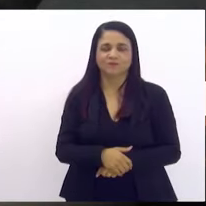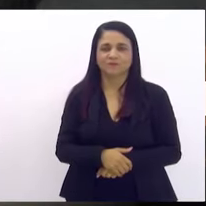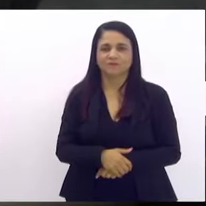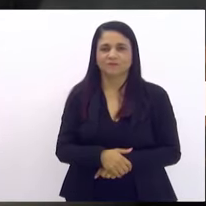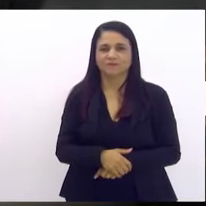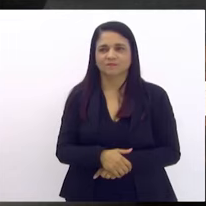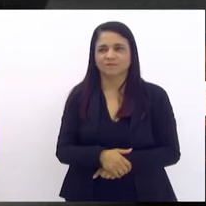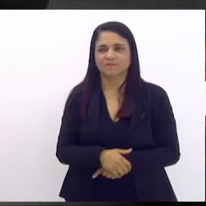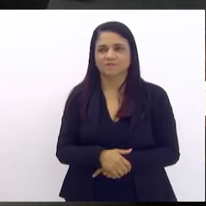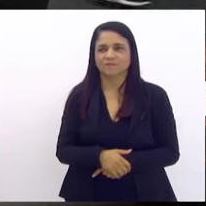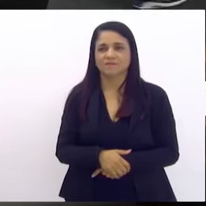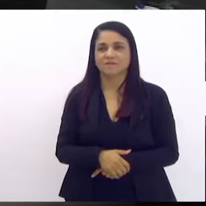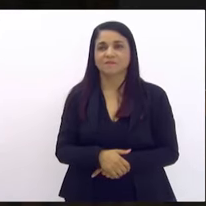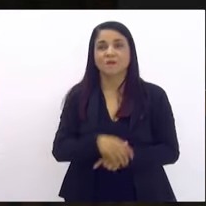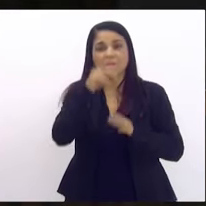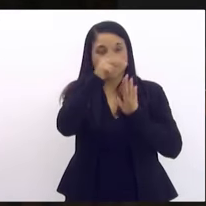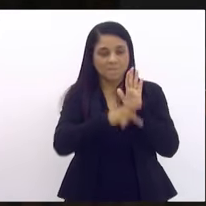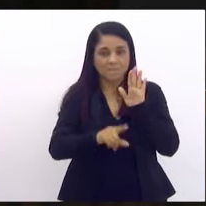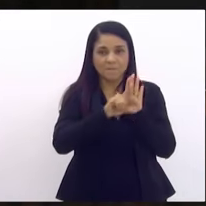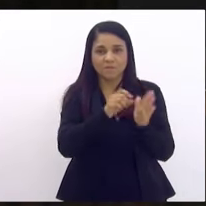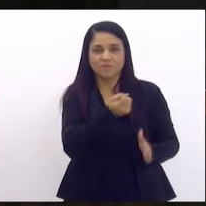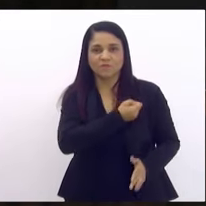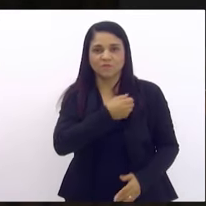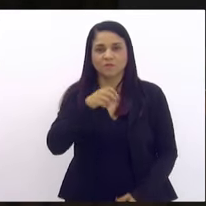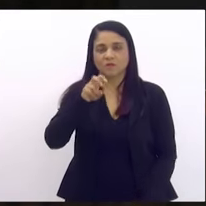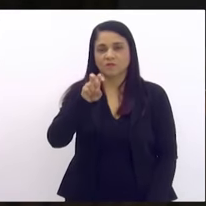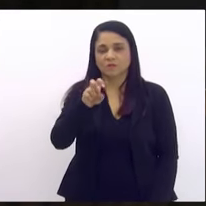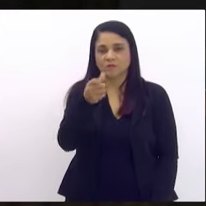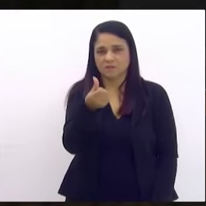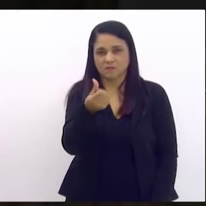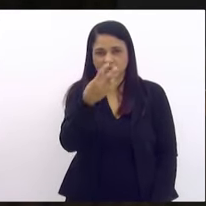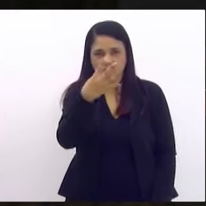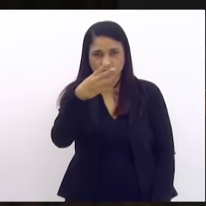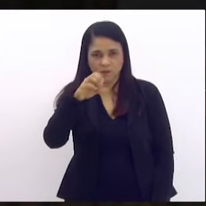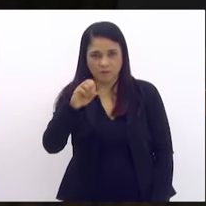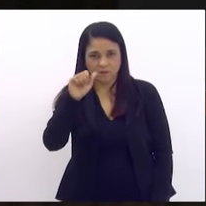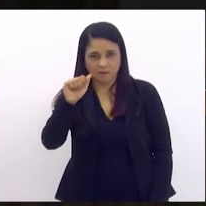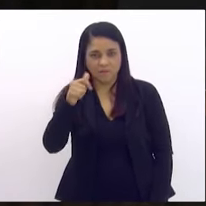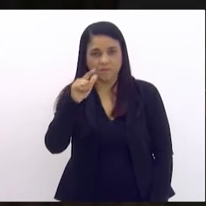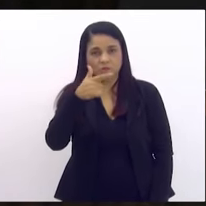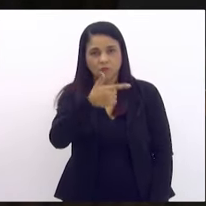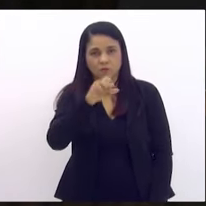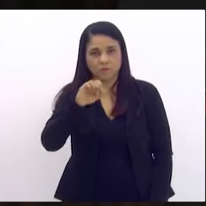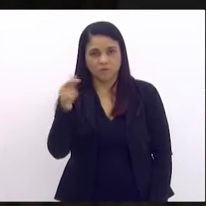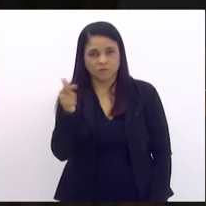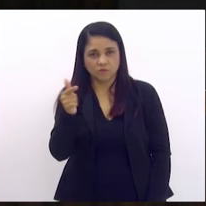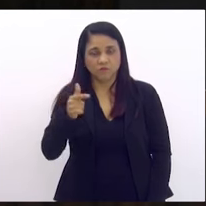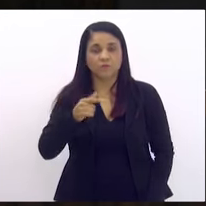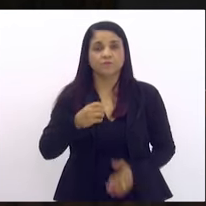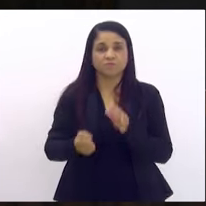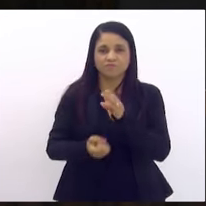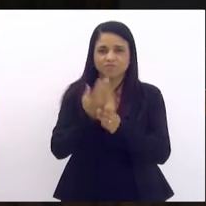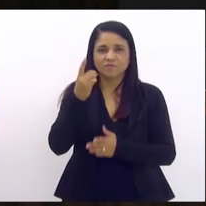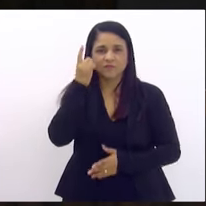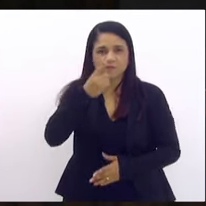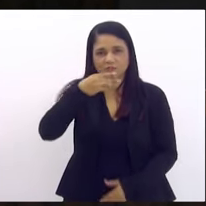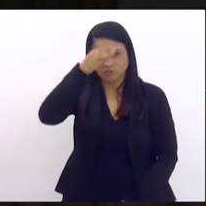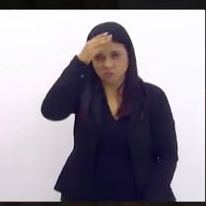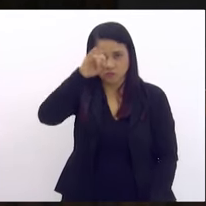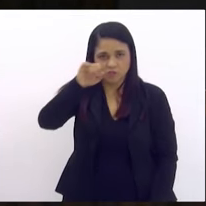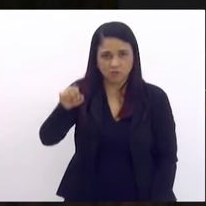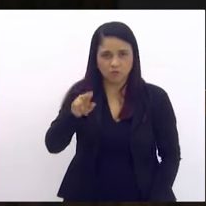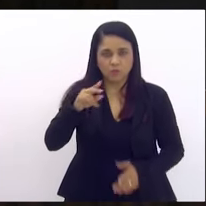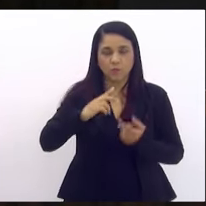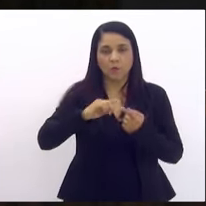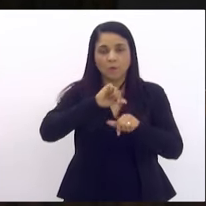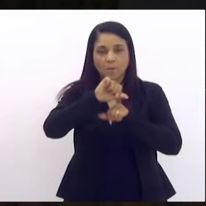todos projeto de lei número 5640 a 2022 de autoria da deputada tiju que altera a lei estadual